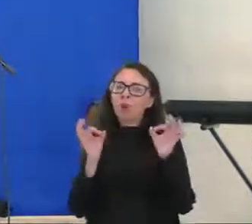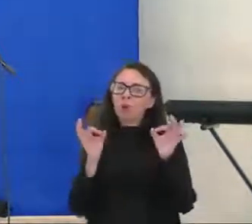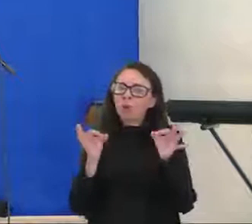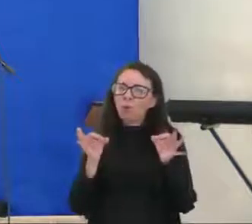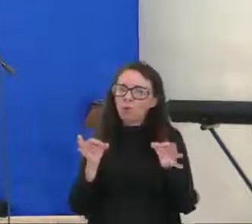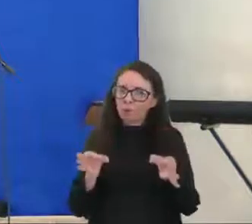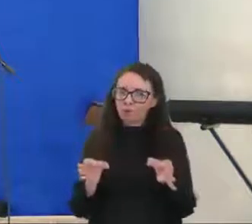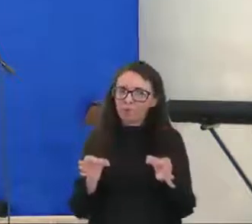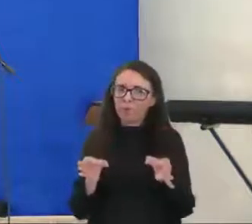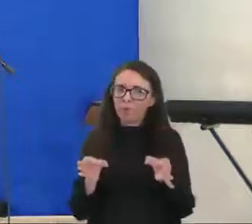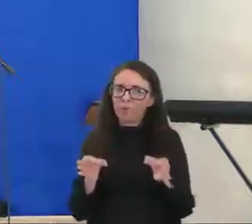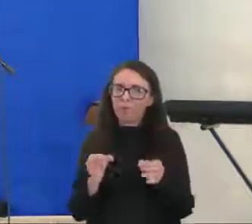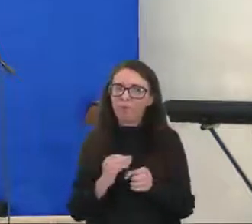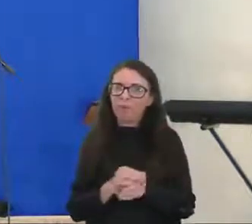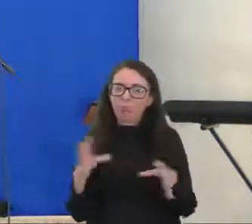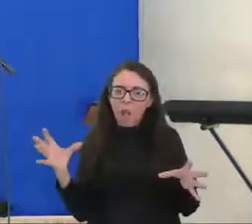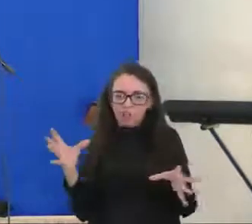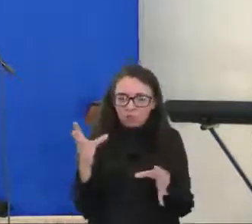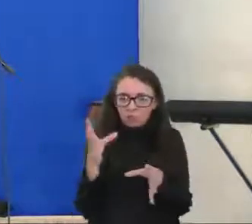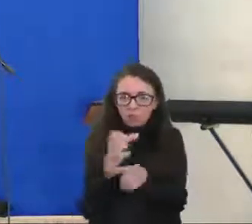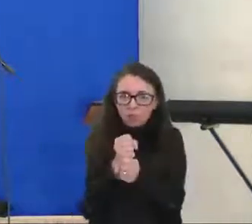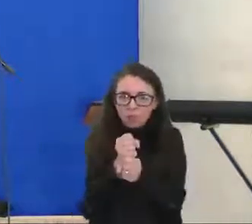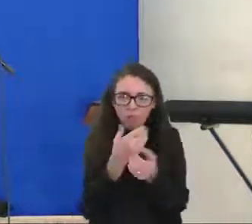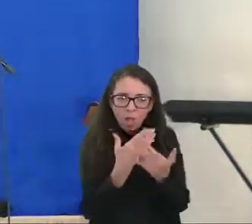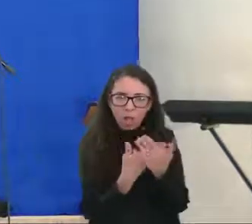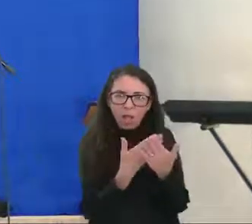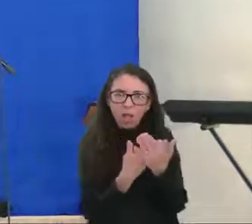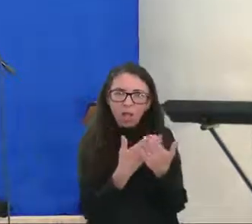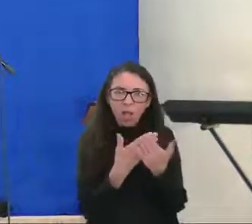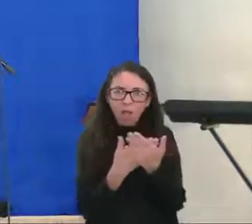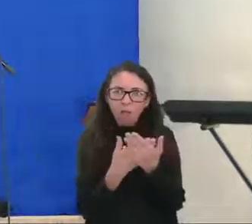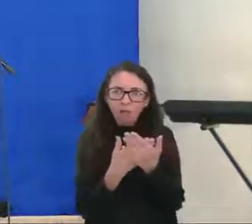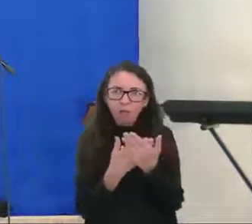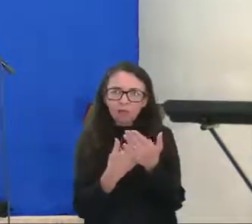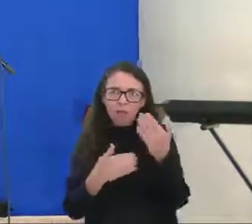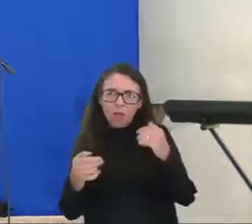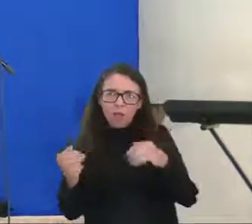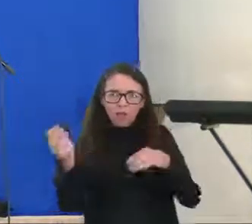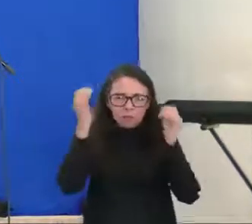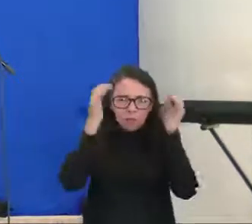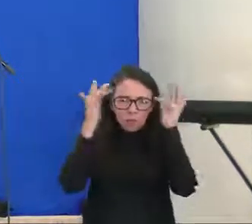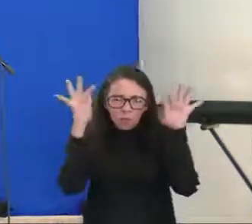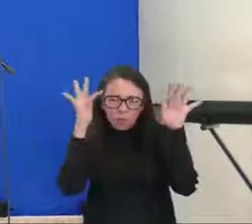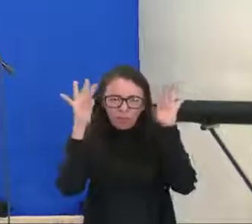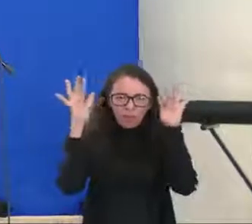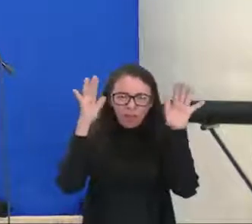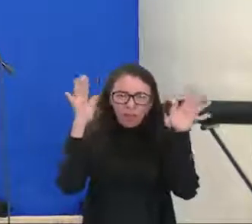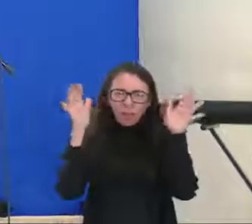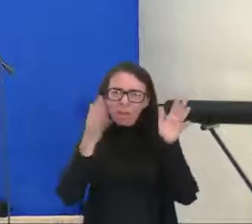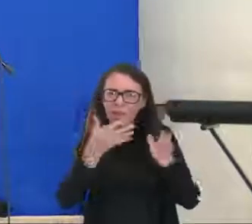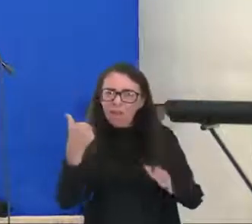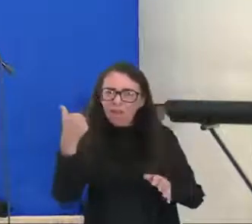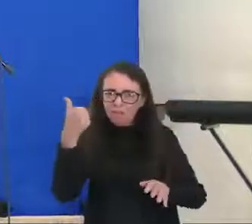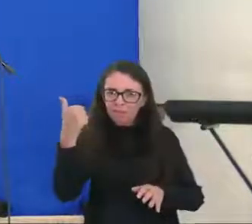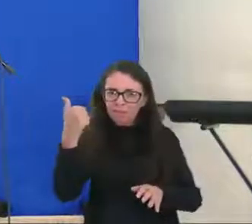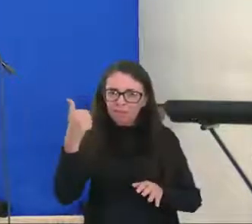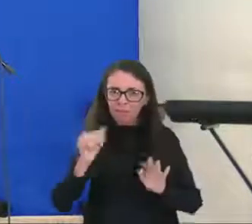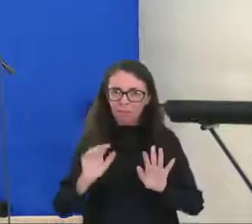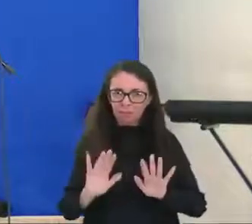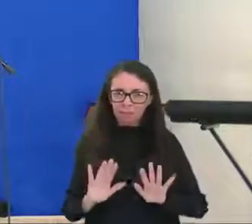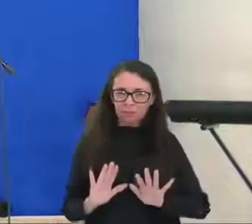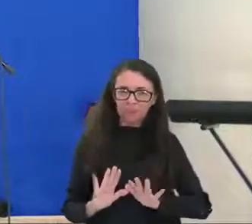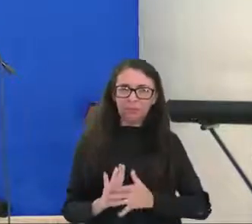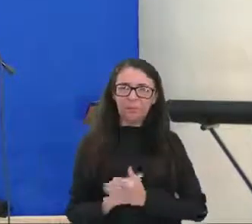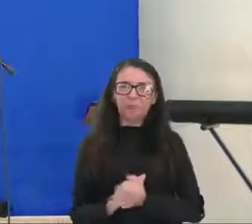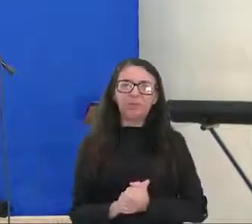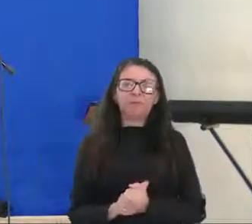finalizar com a questão da, como o apóstolo Paulo, ele entende, irmão Alexandre, esse corpo de